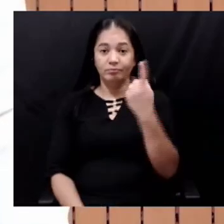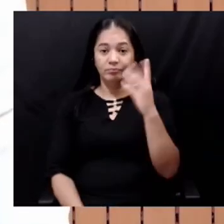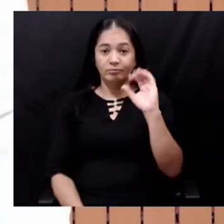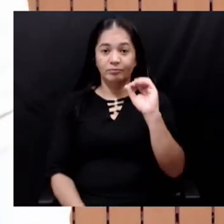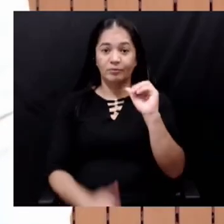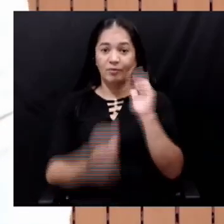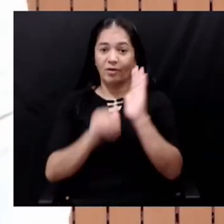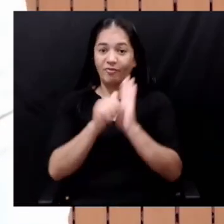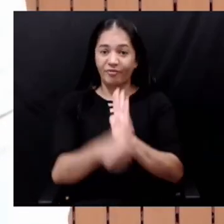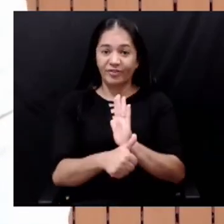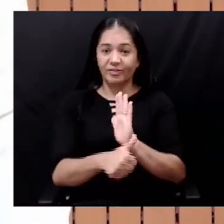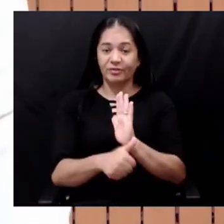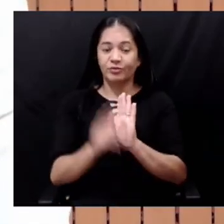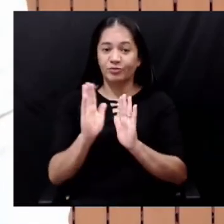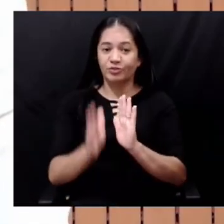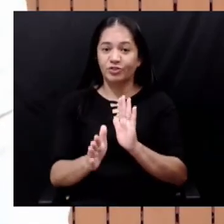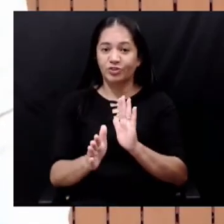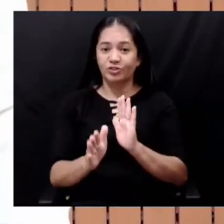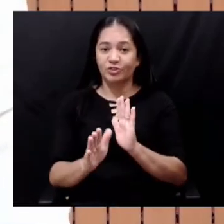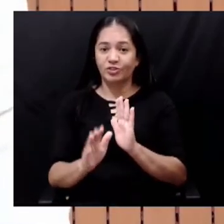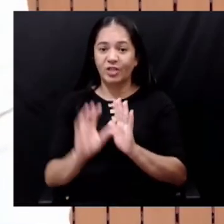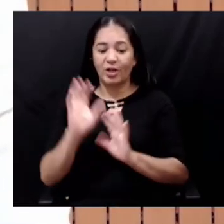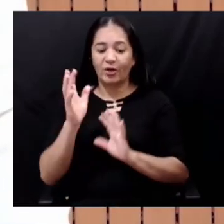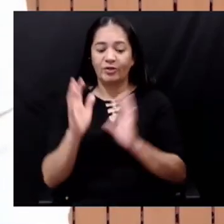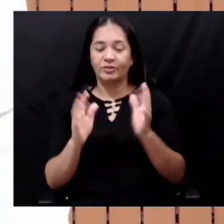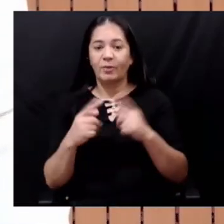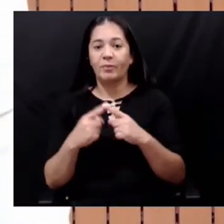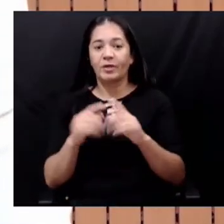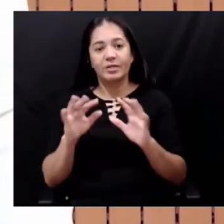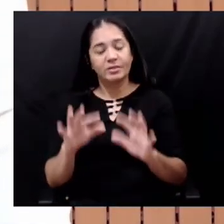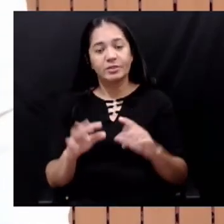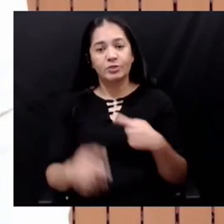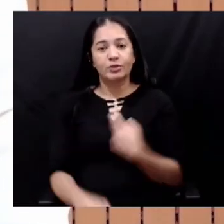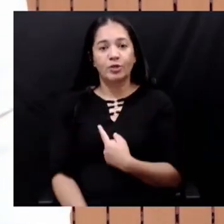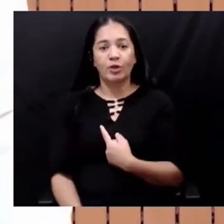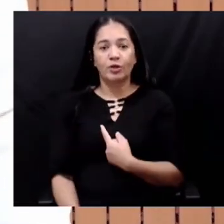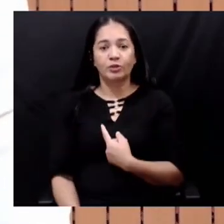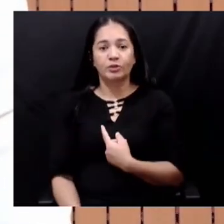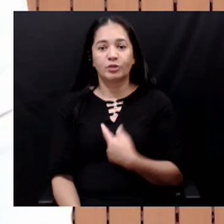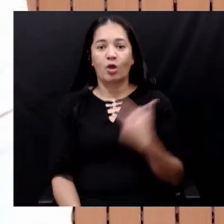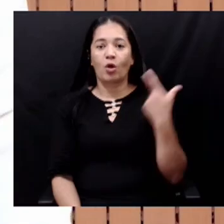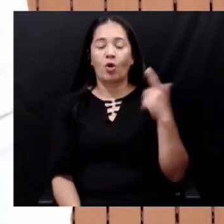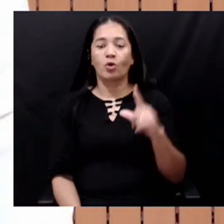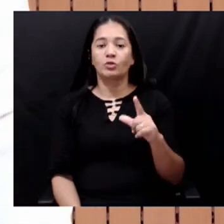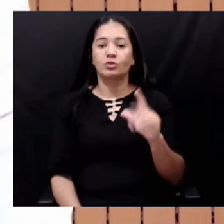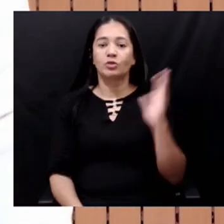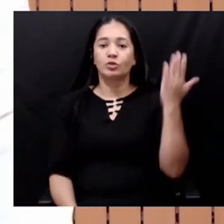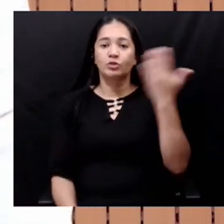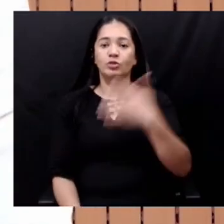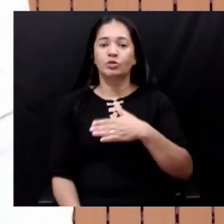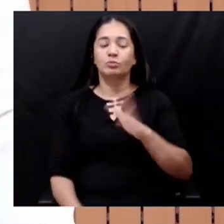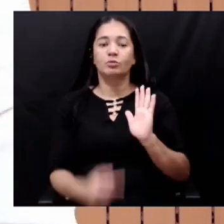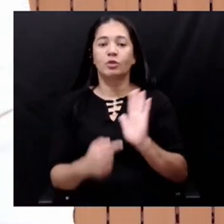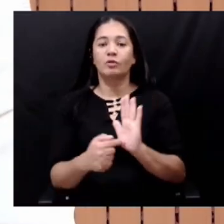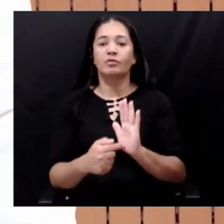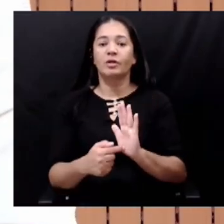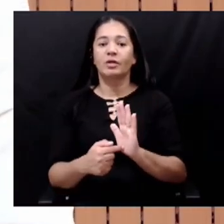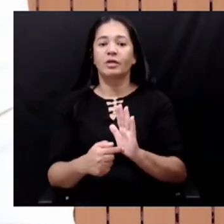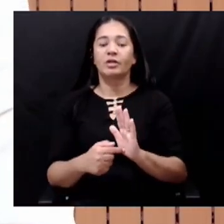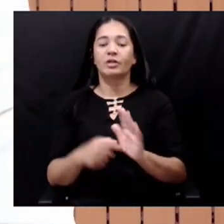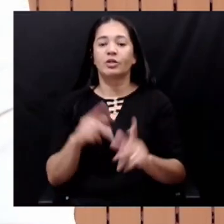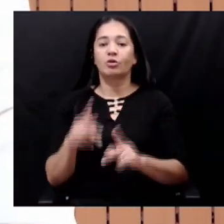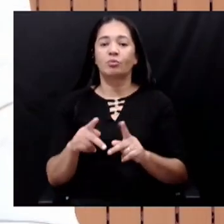está previsto, porque assim nós vamos ter condições de demonstrar que, de fato, a educação popular, os cursinhos, é